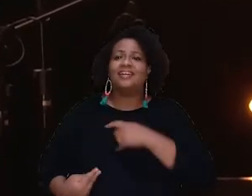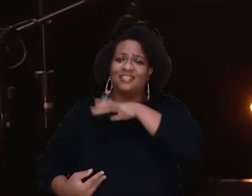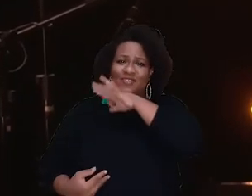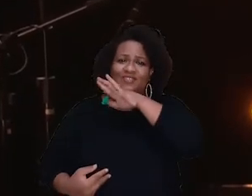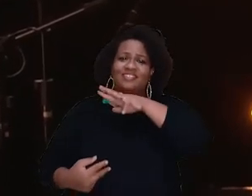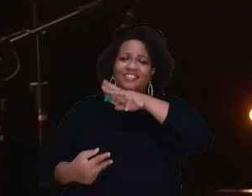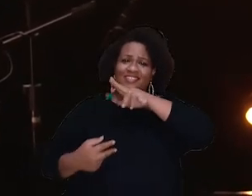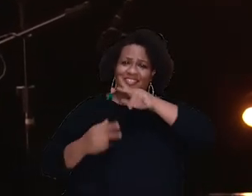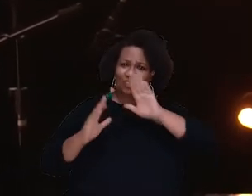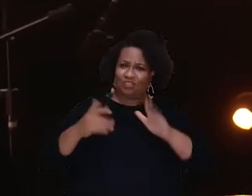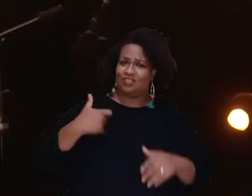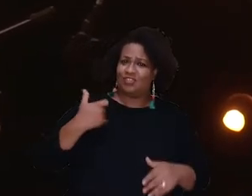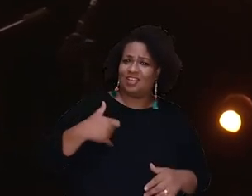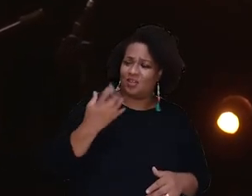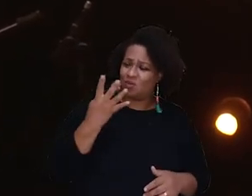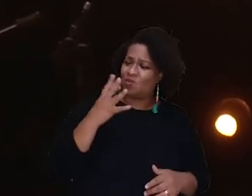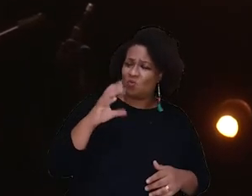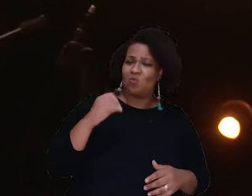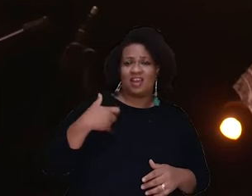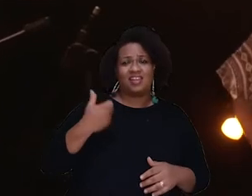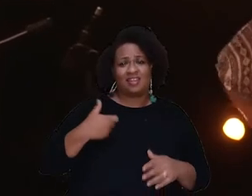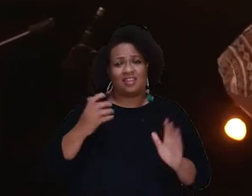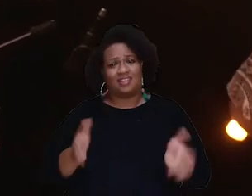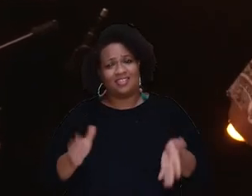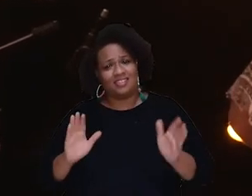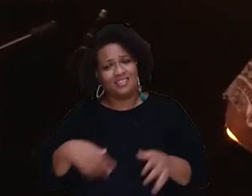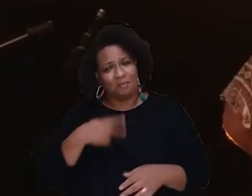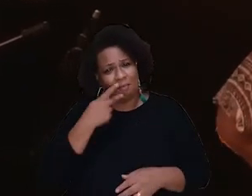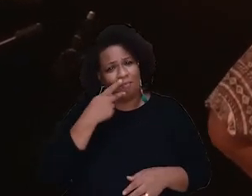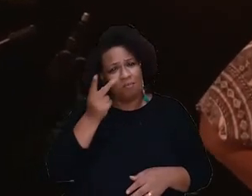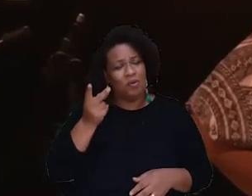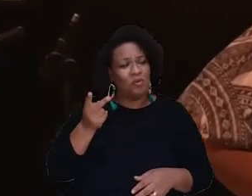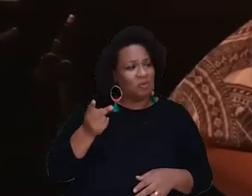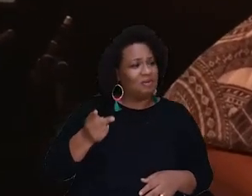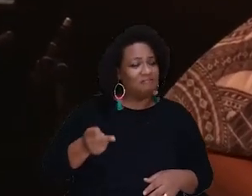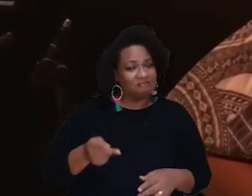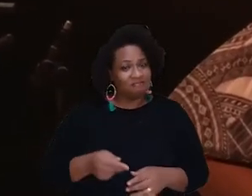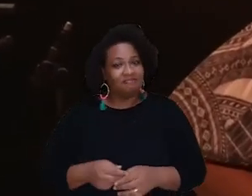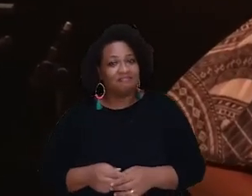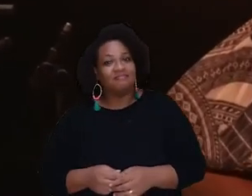Eu já fiz meus 40 anos, velho. Porra, velho.